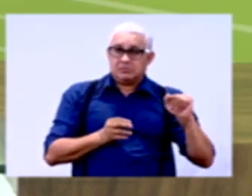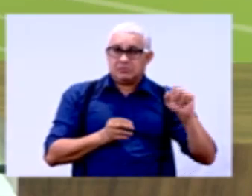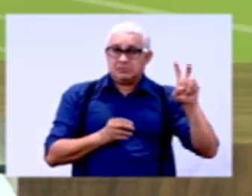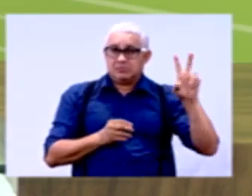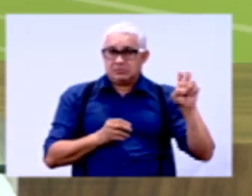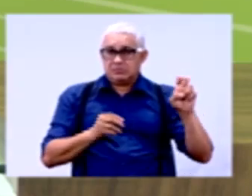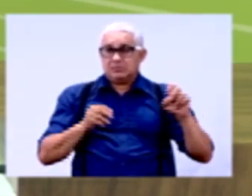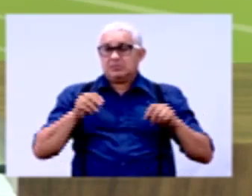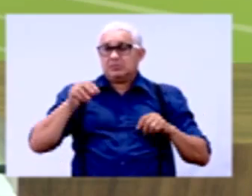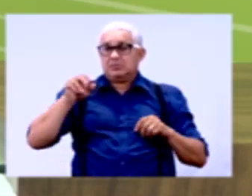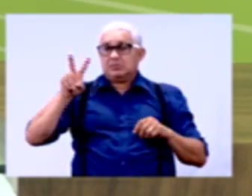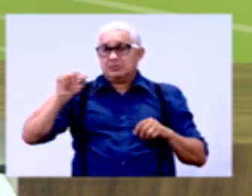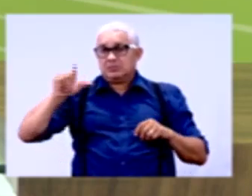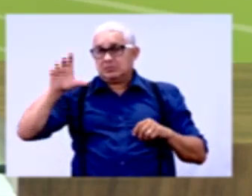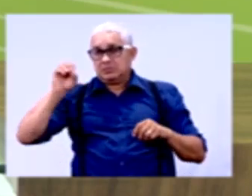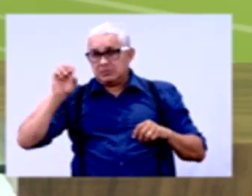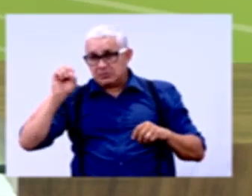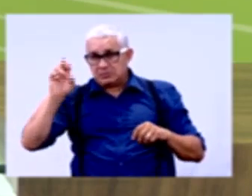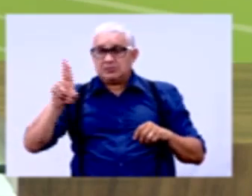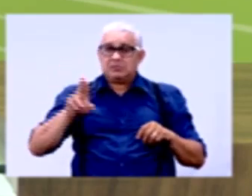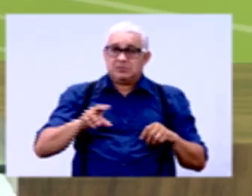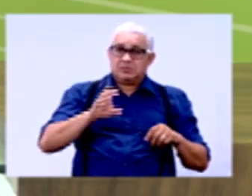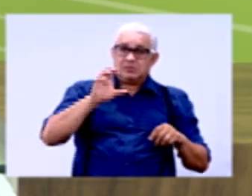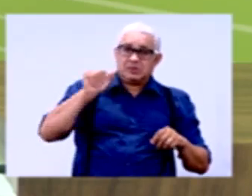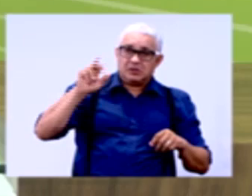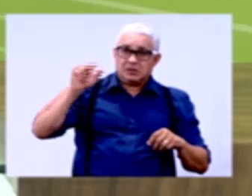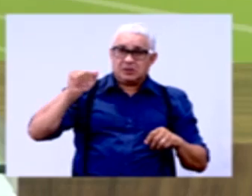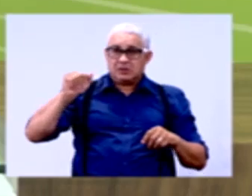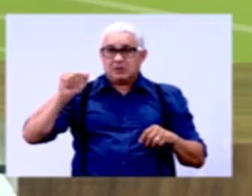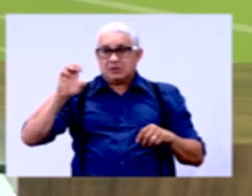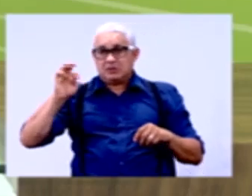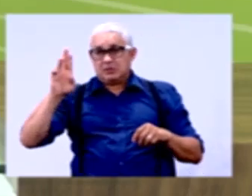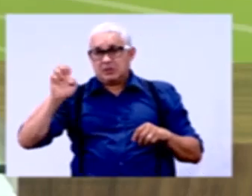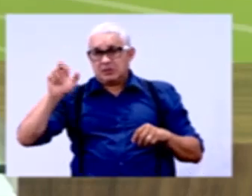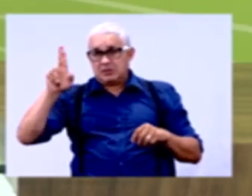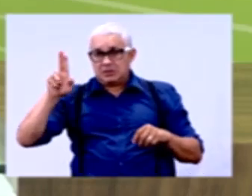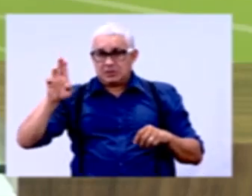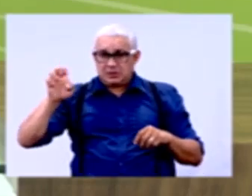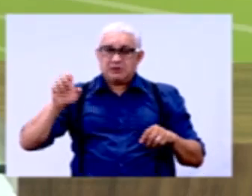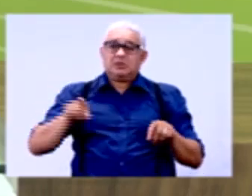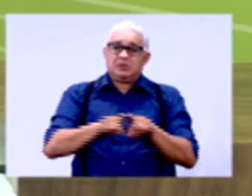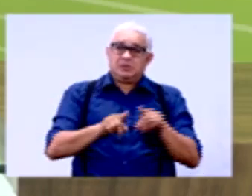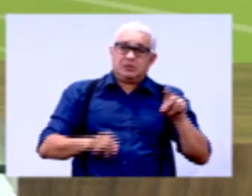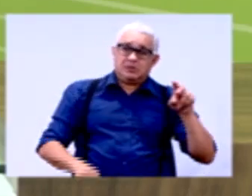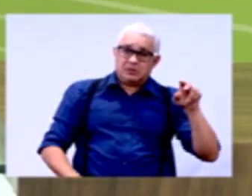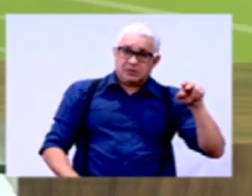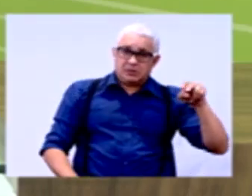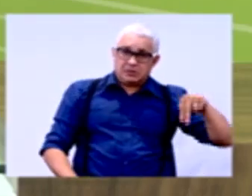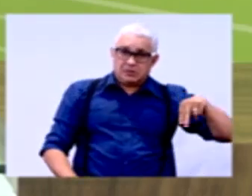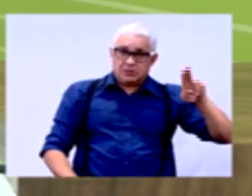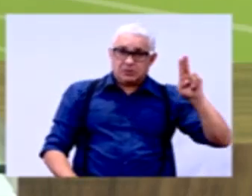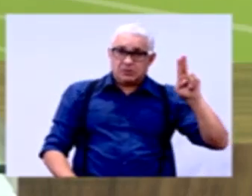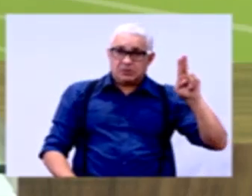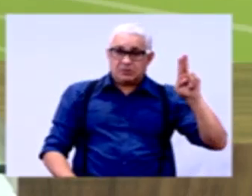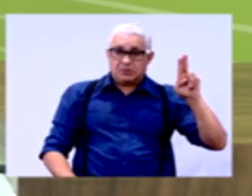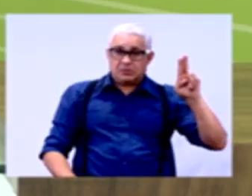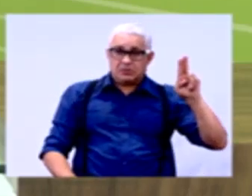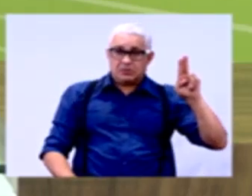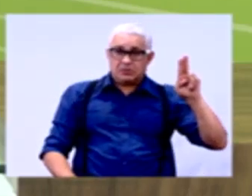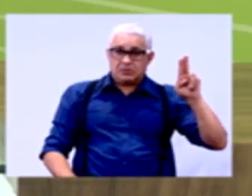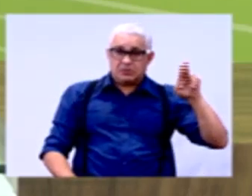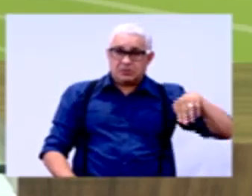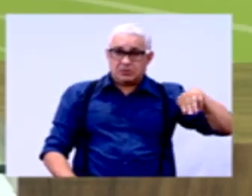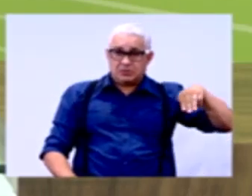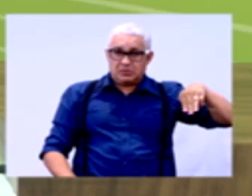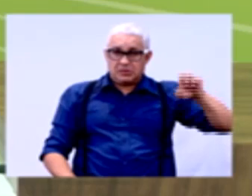era caractere, valor quando é numérico. Então, no caso do armazenamento, a gente também tem que se preocupar com os tipos de informações